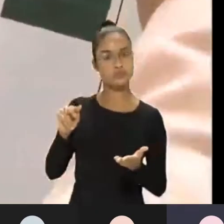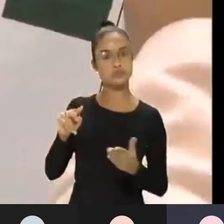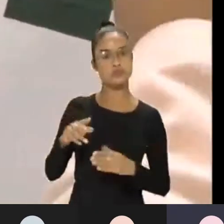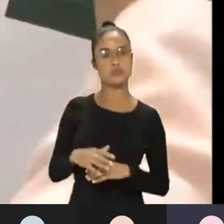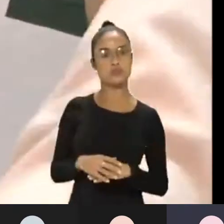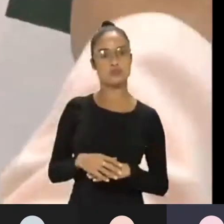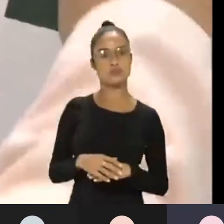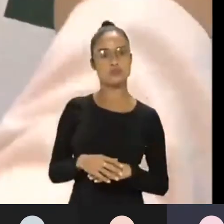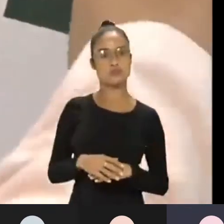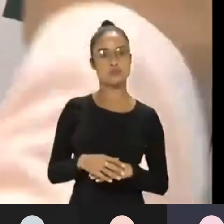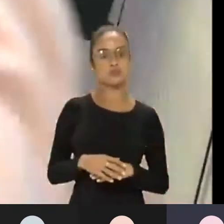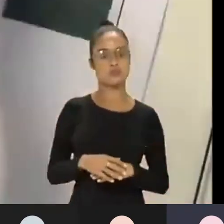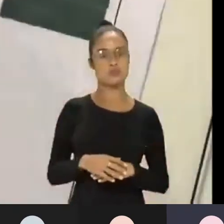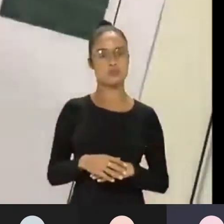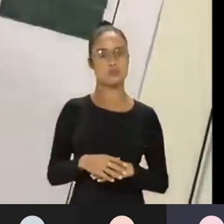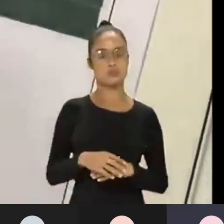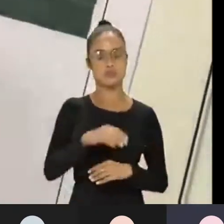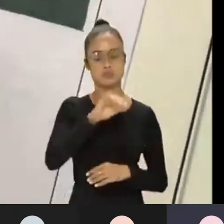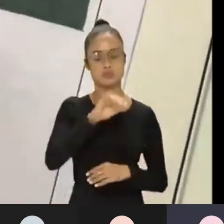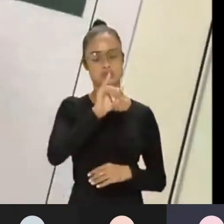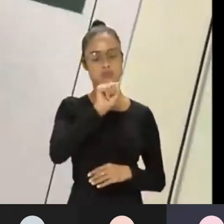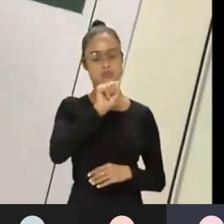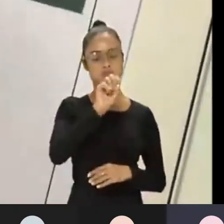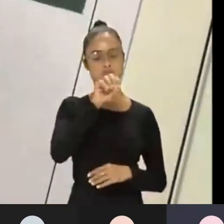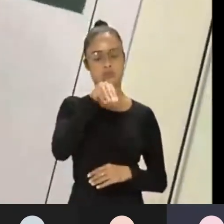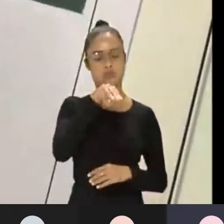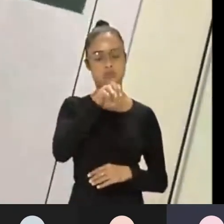as vistas principais e a isometria.